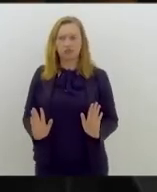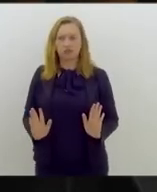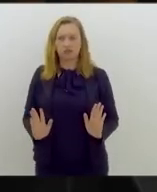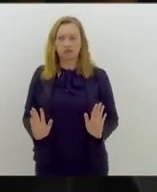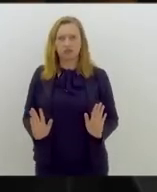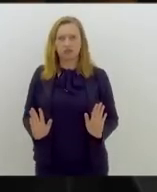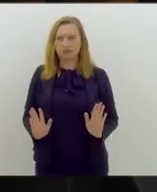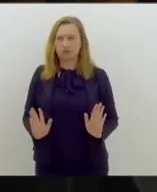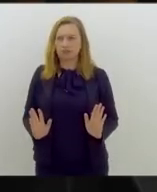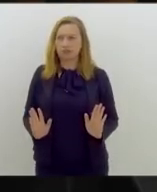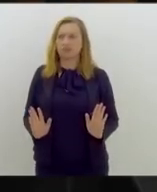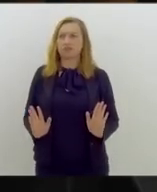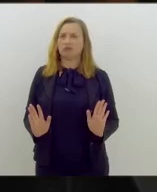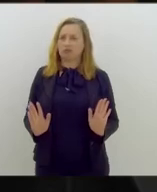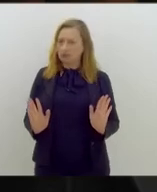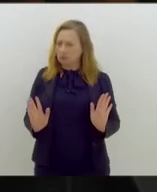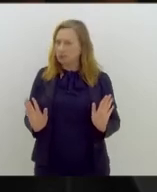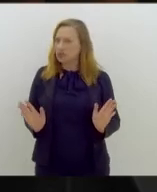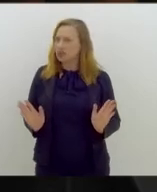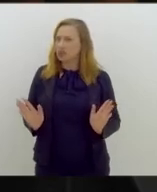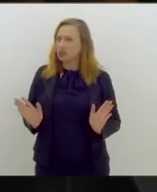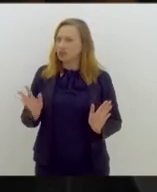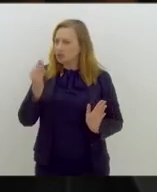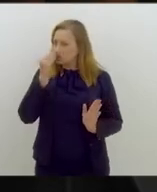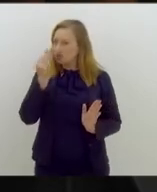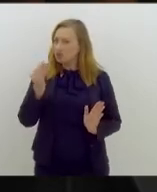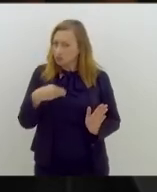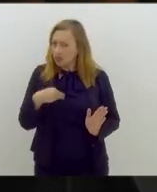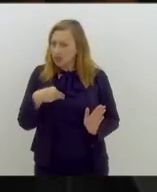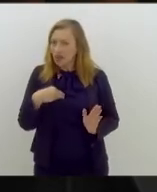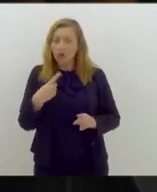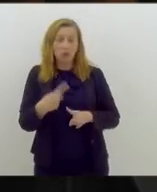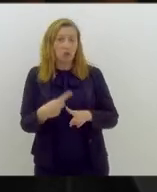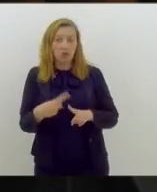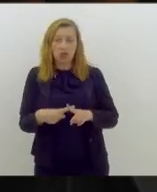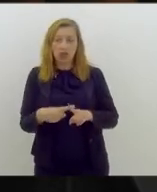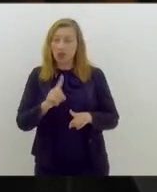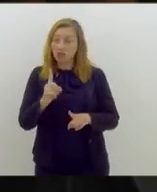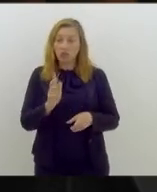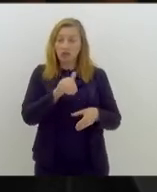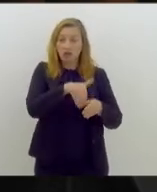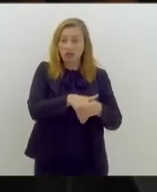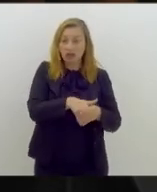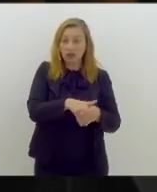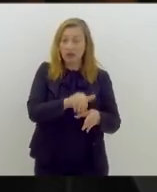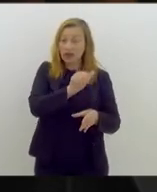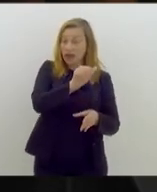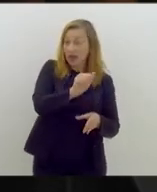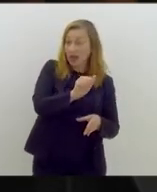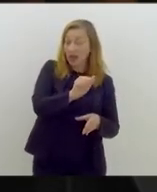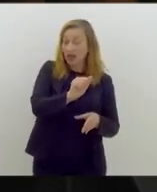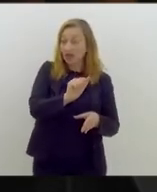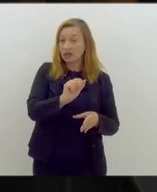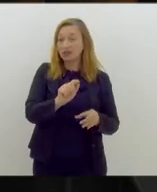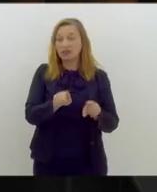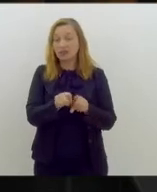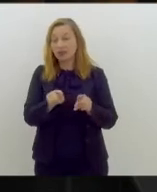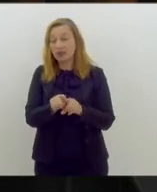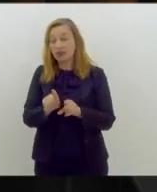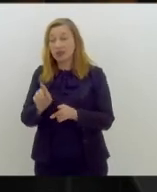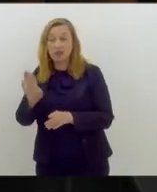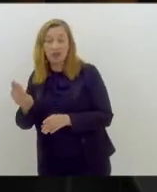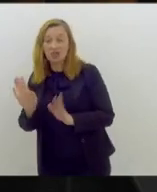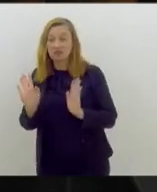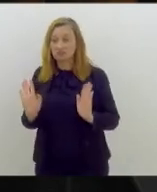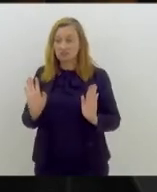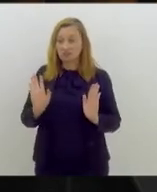inusitado você rejeitar conversar com o candidato baseado na